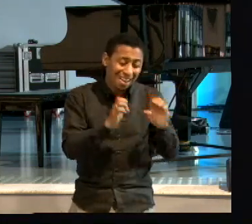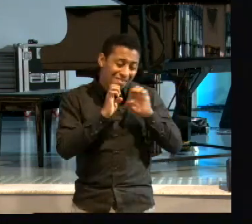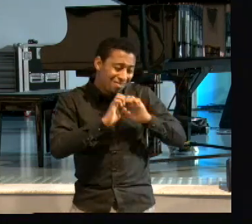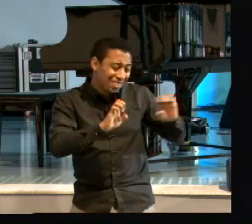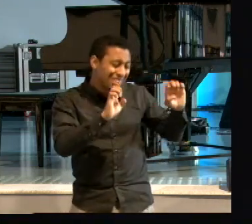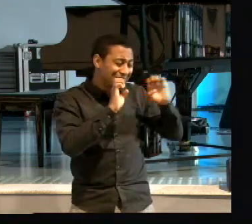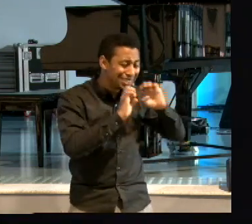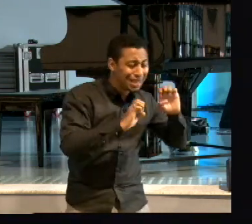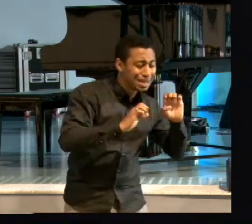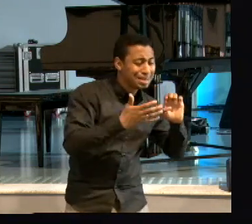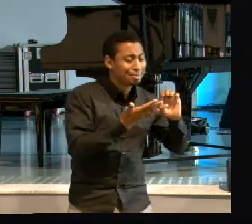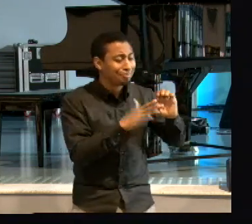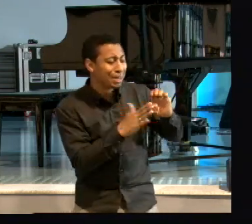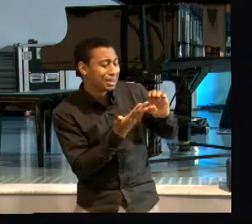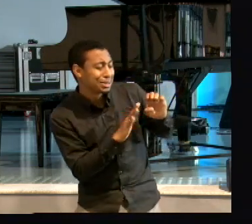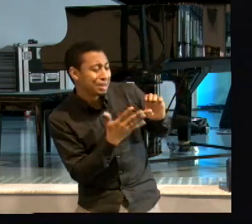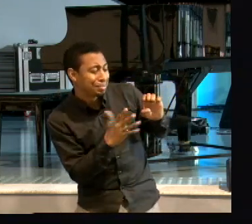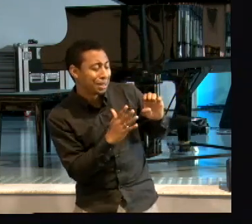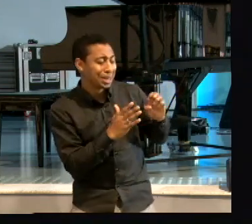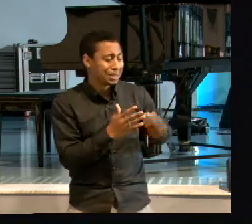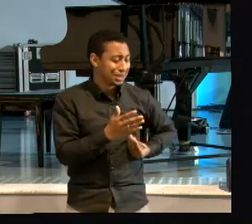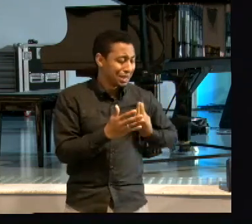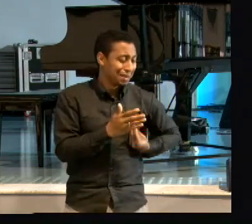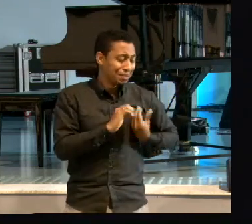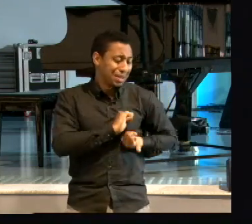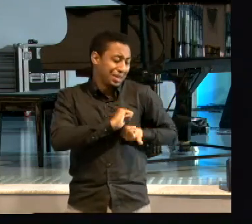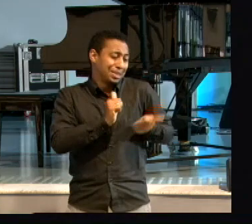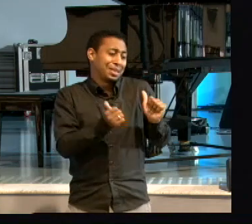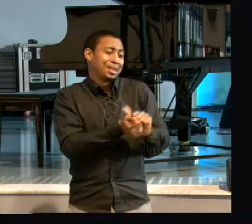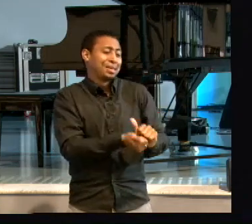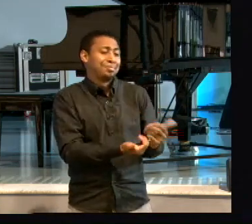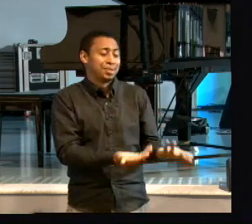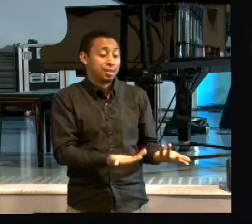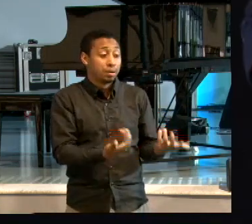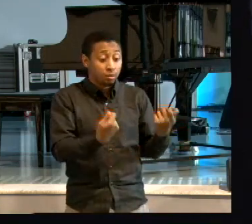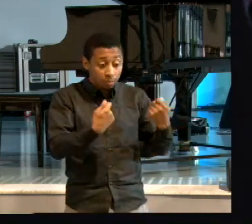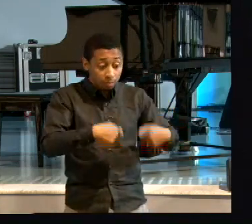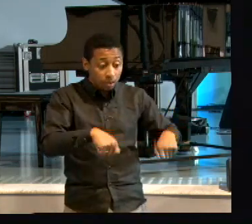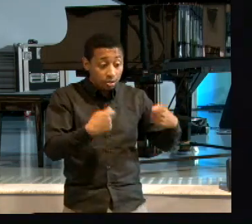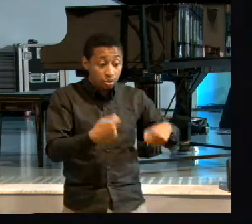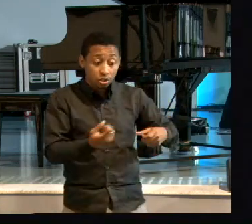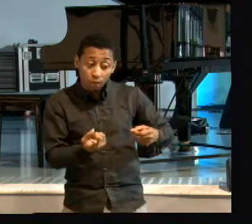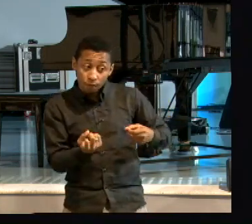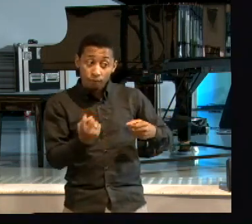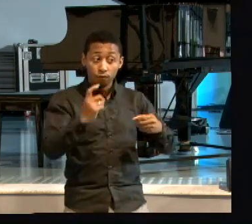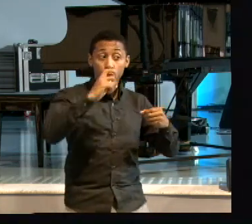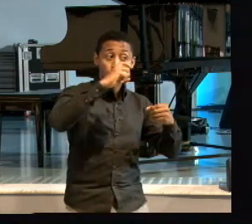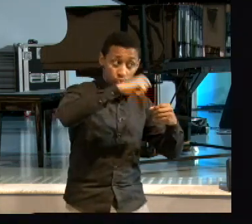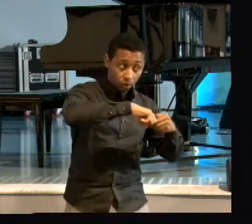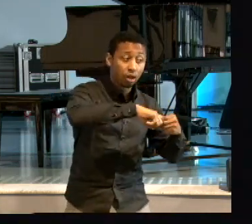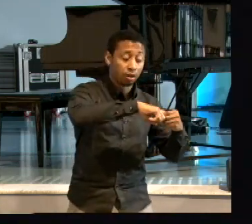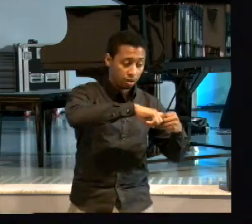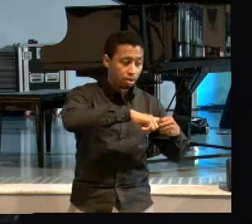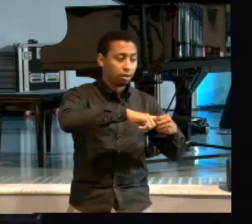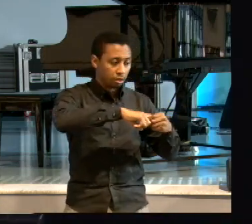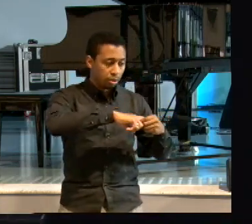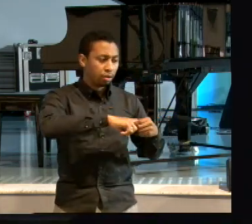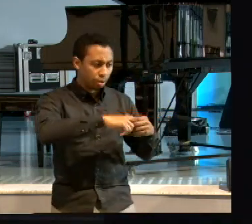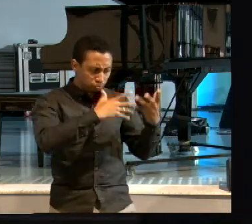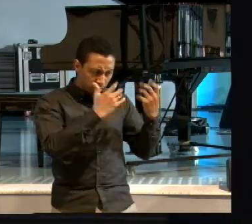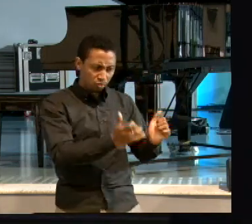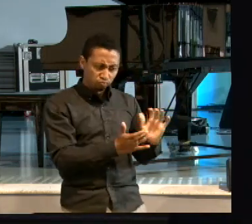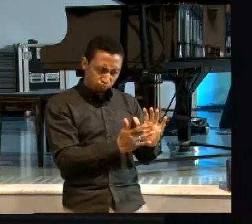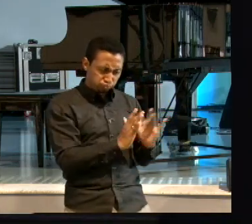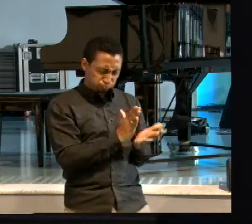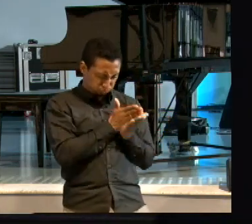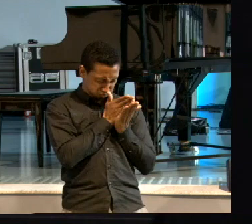adapta o evangelho à nossa vida. Nós precisamos voltar a esse lugar onde a gente entenda a nossa vida que tem que se ajustar ao evangelho. Se essa